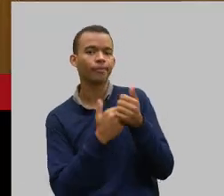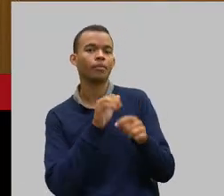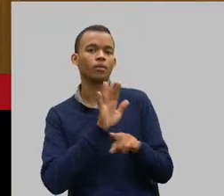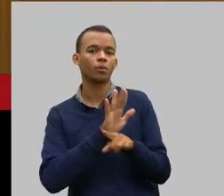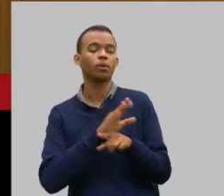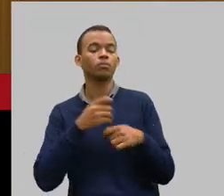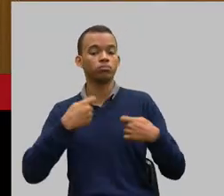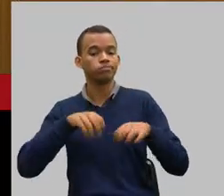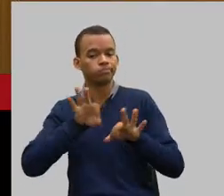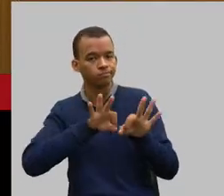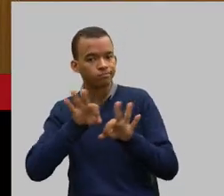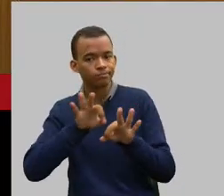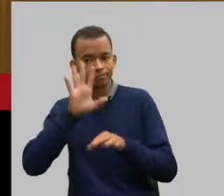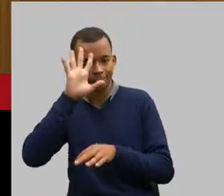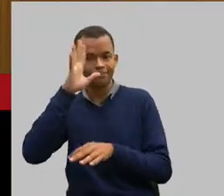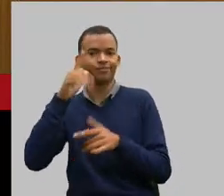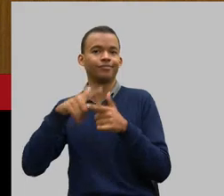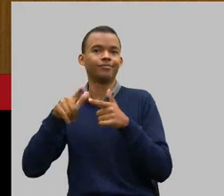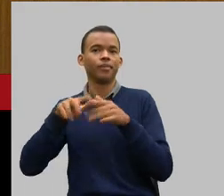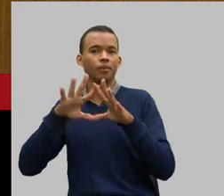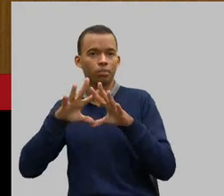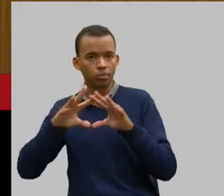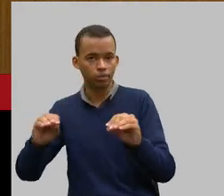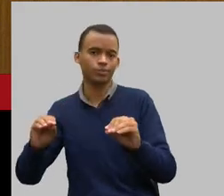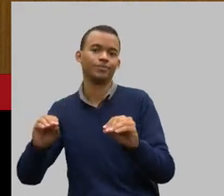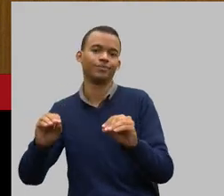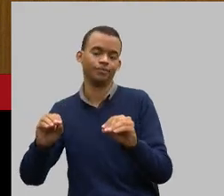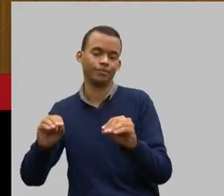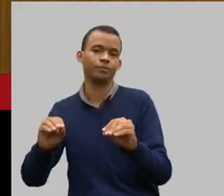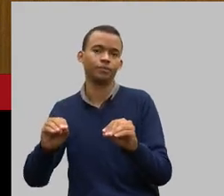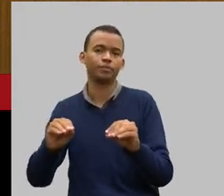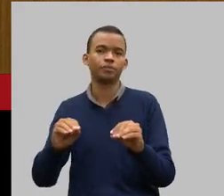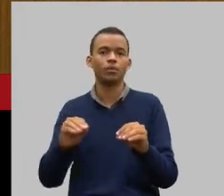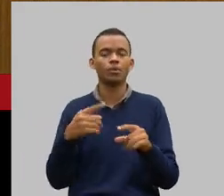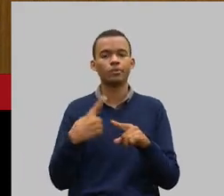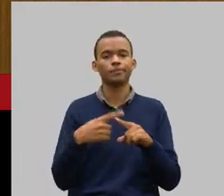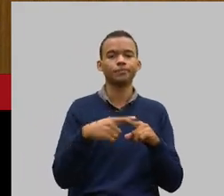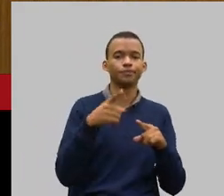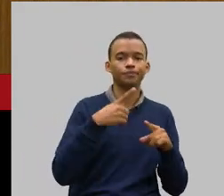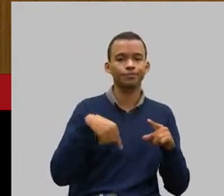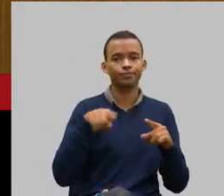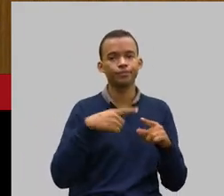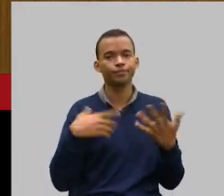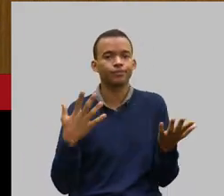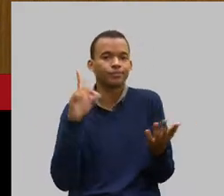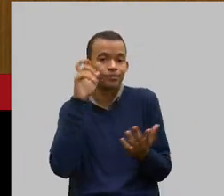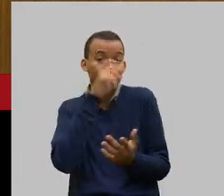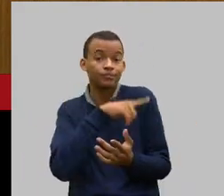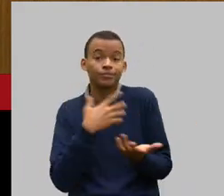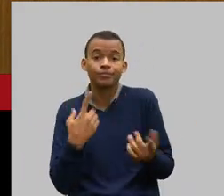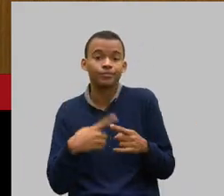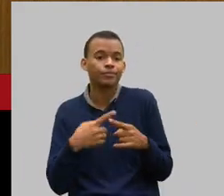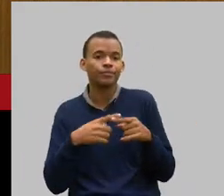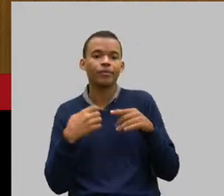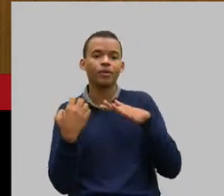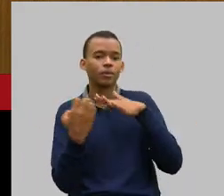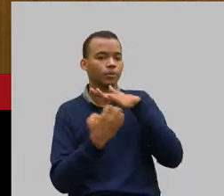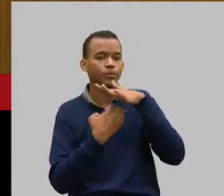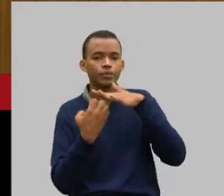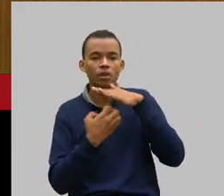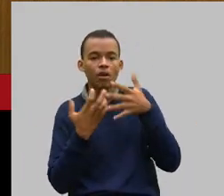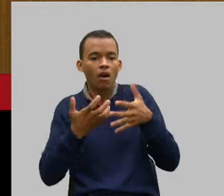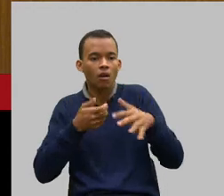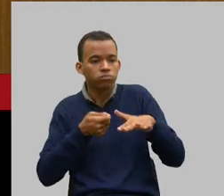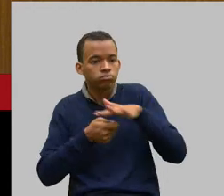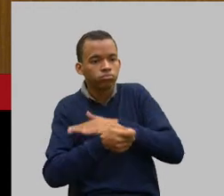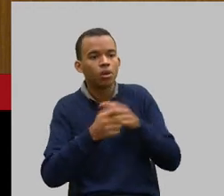resolva de uma vez por todas essa is essa problemática porque não tem sentido o empresário que quer valorizar que quer investir no seu negócio que